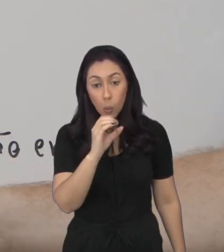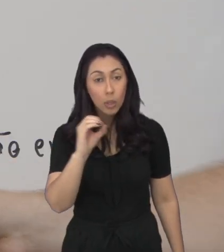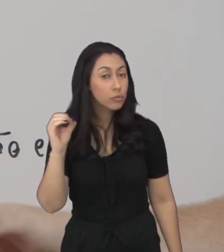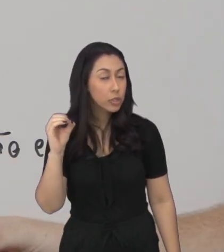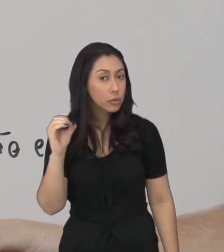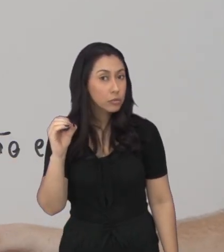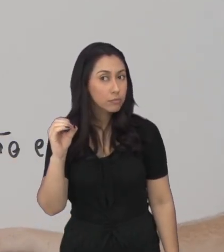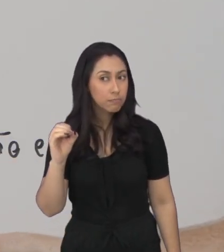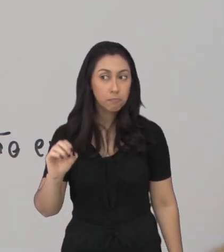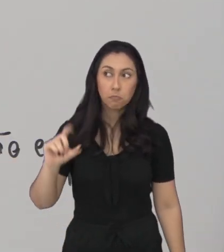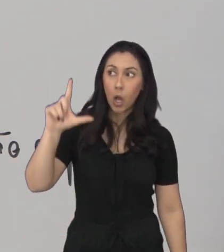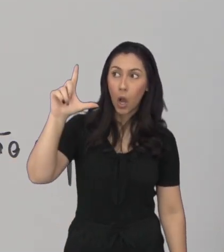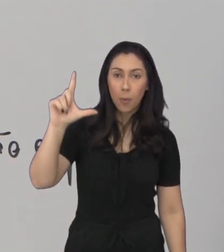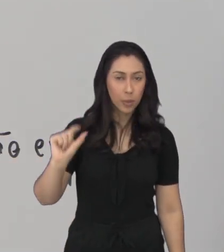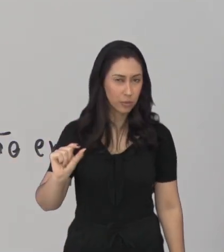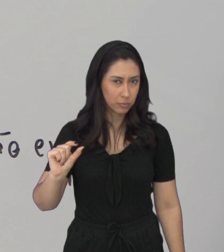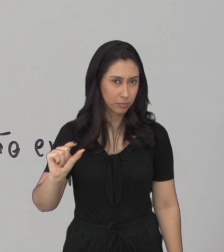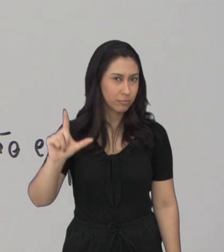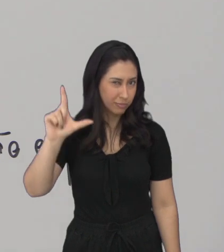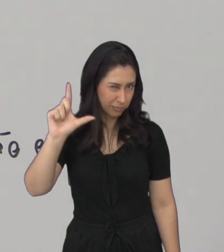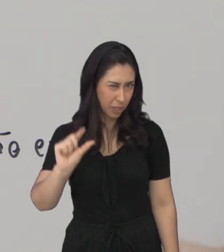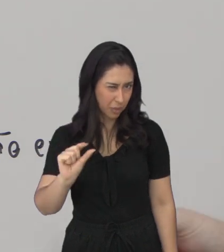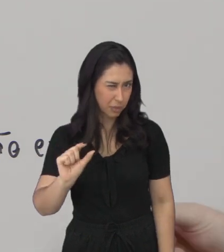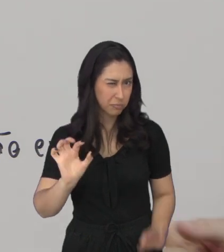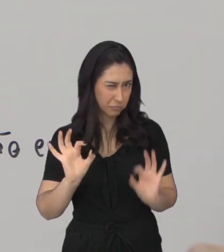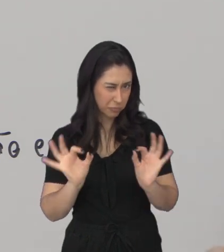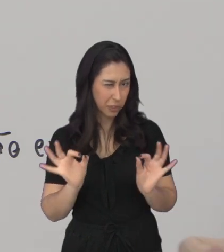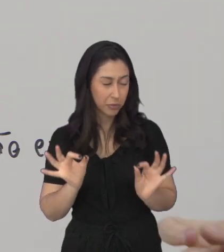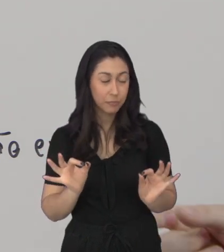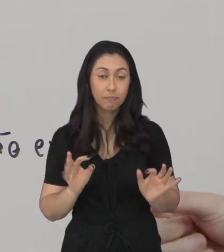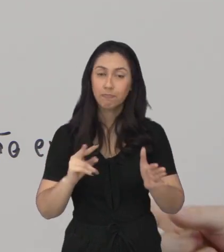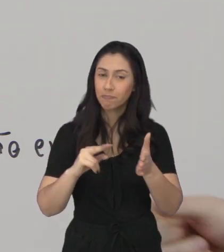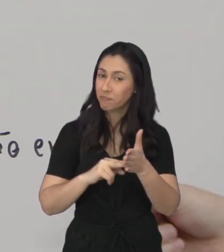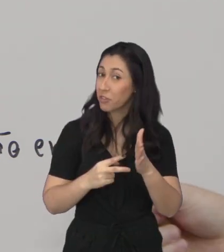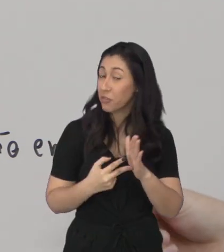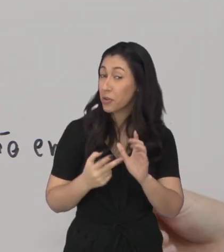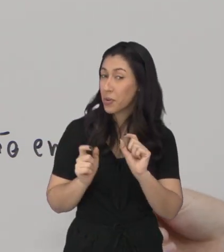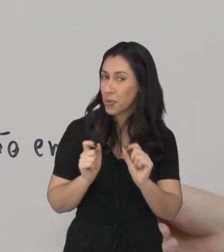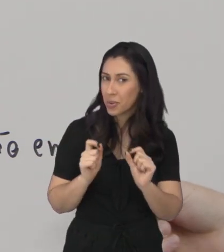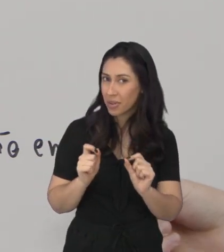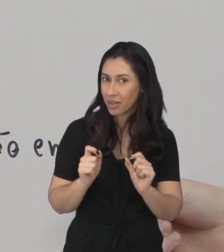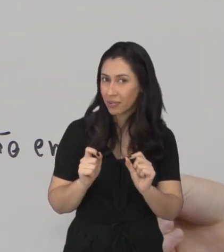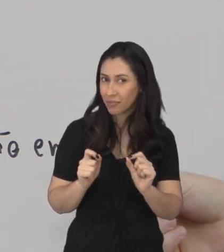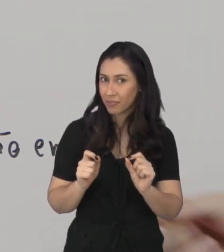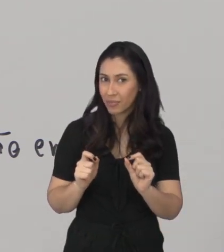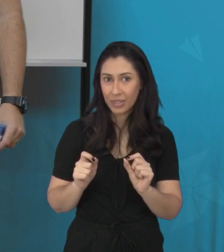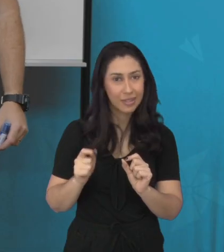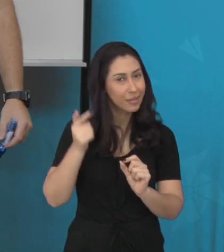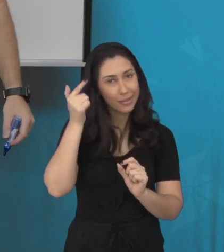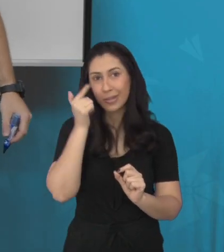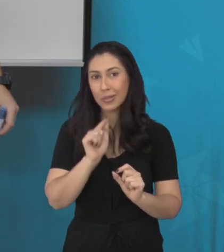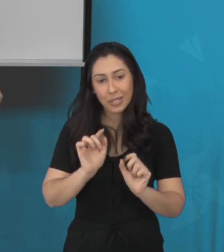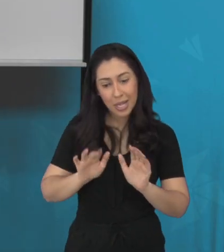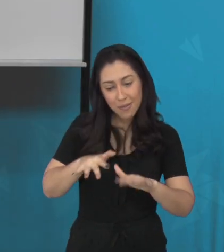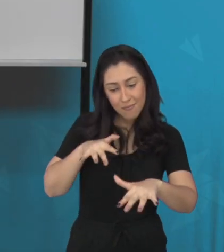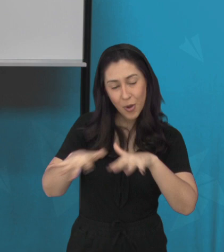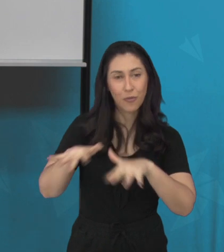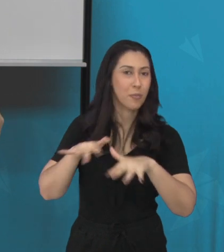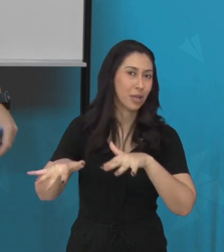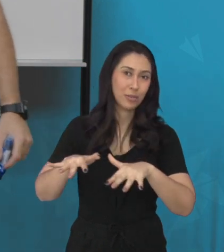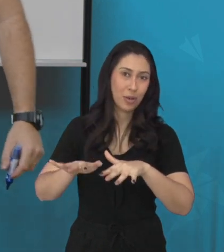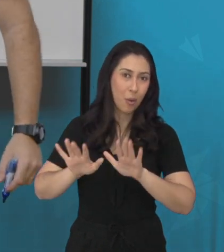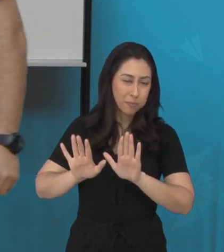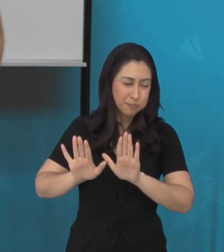400 é maior ou menor que 600? É menor, certo? Significa que ele não consegue empurrar esse